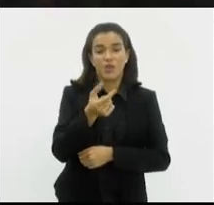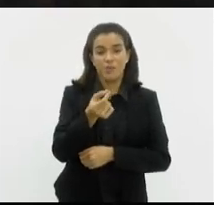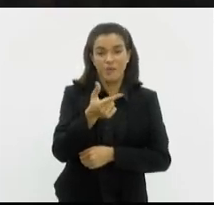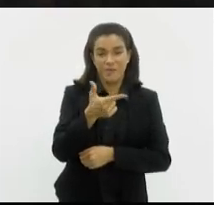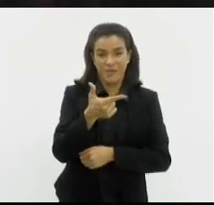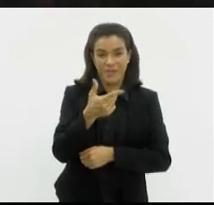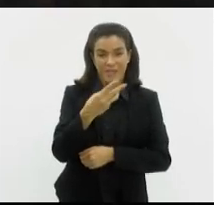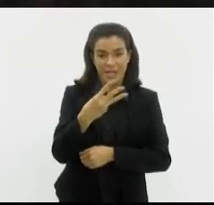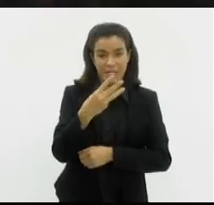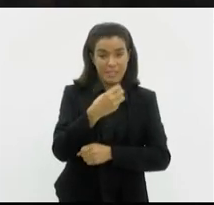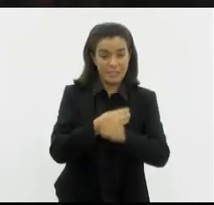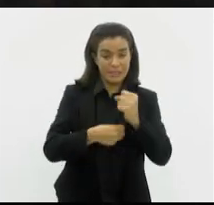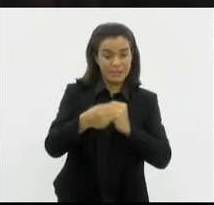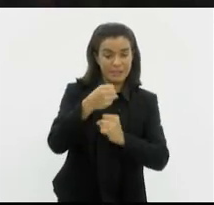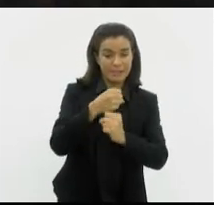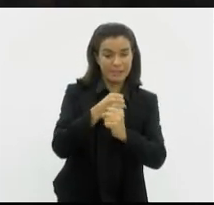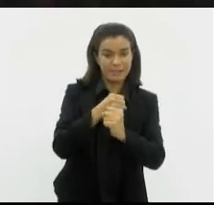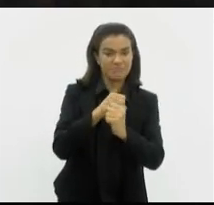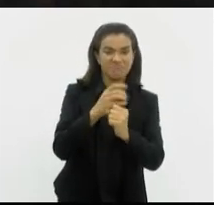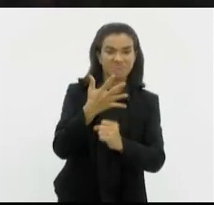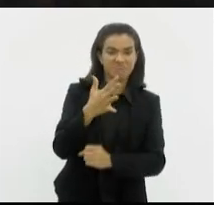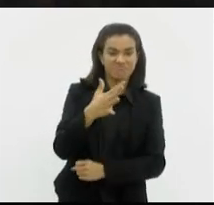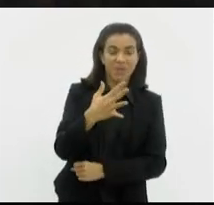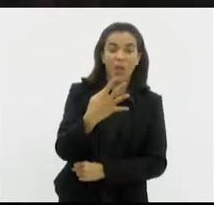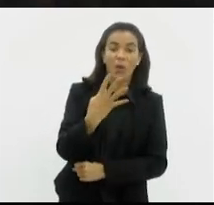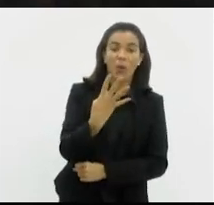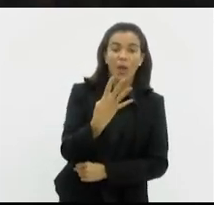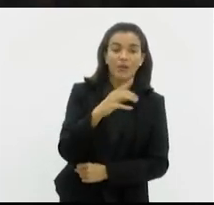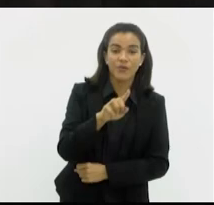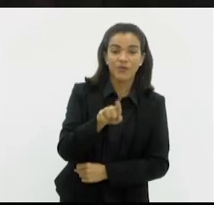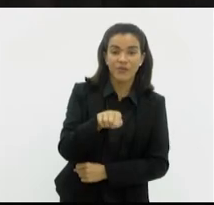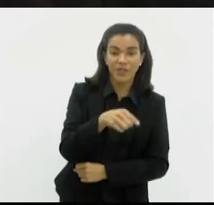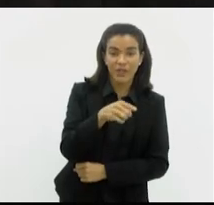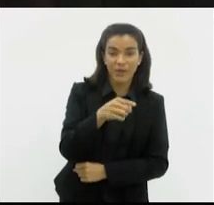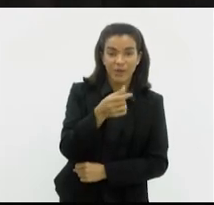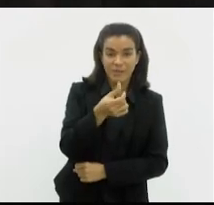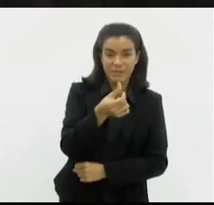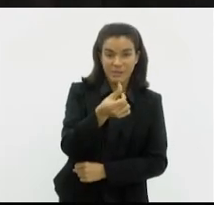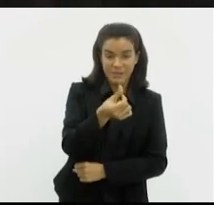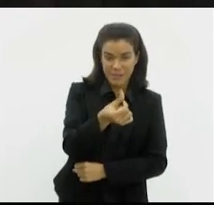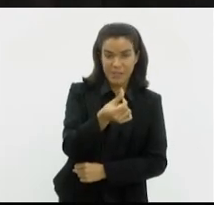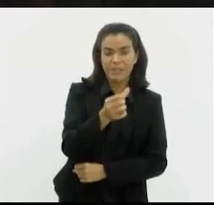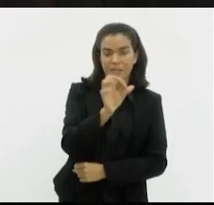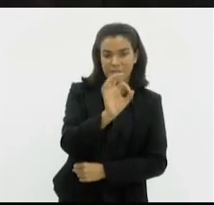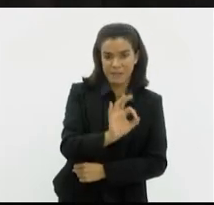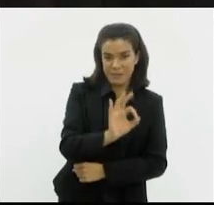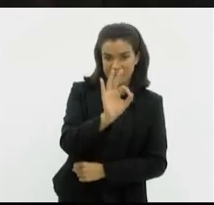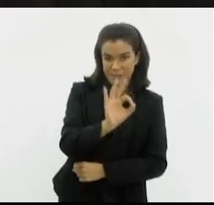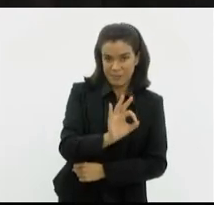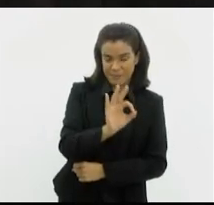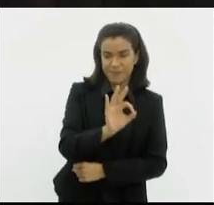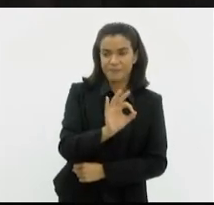2023 foi na ordem de 4,6 pontos percentuais.